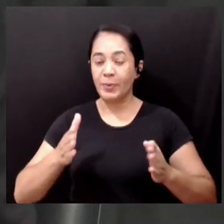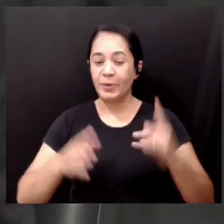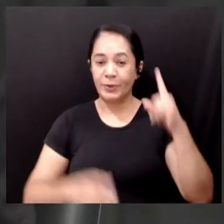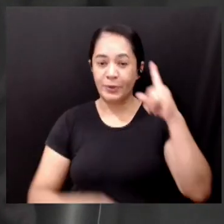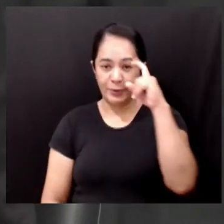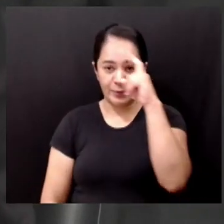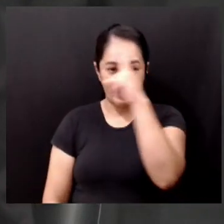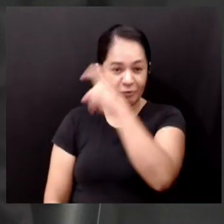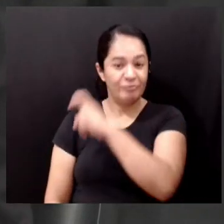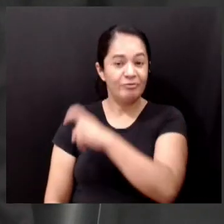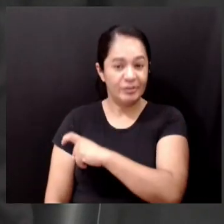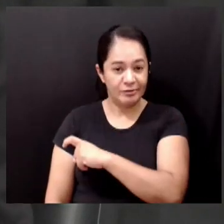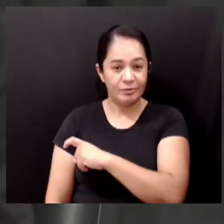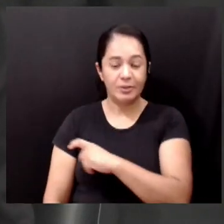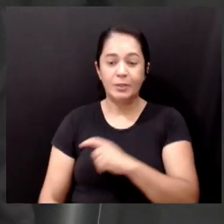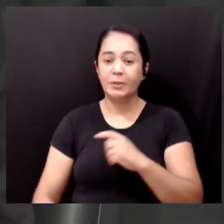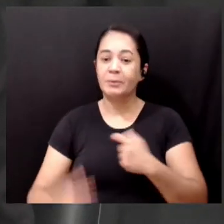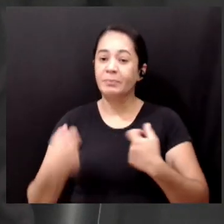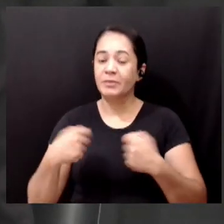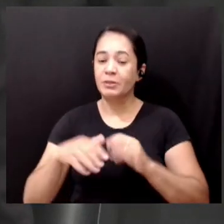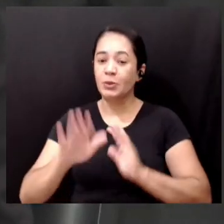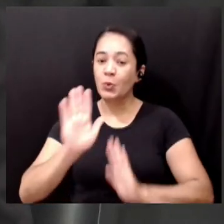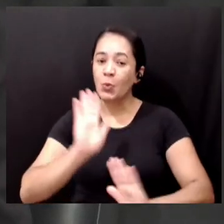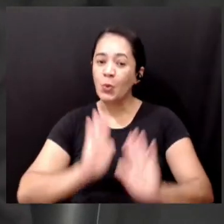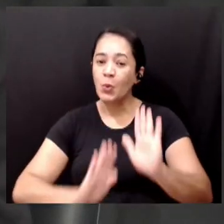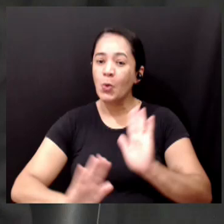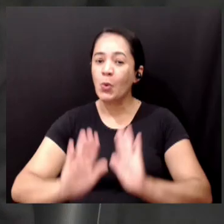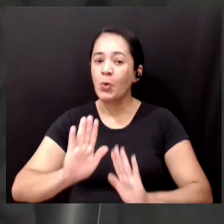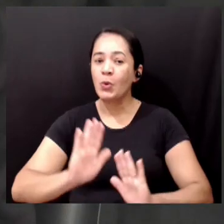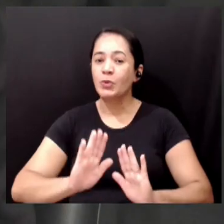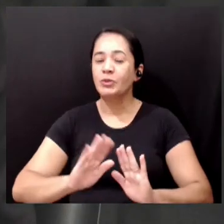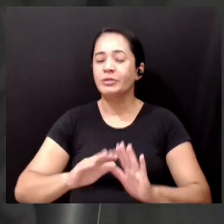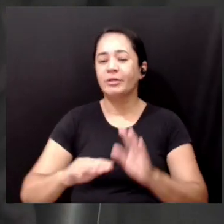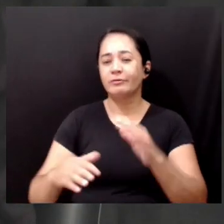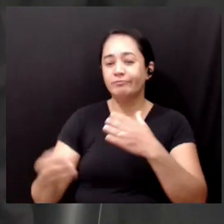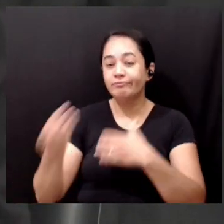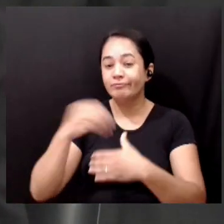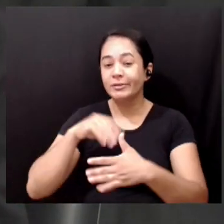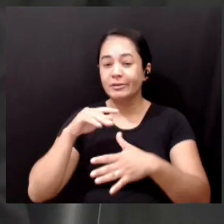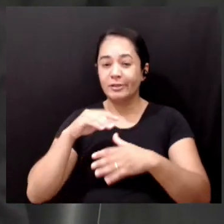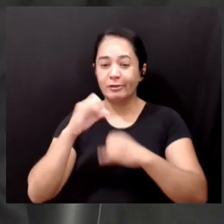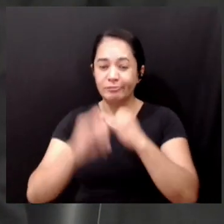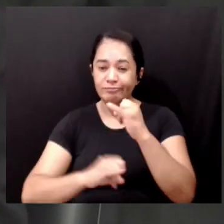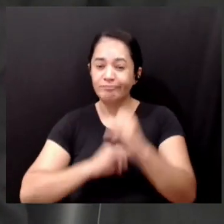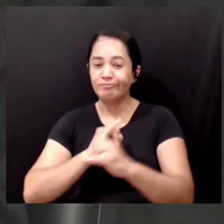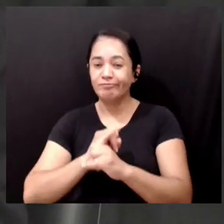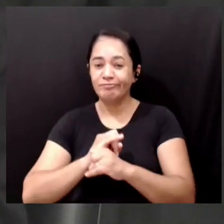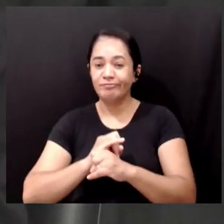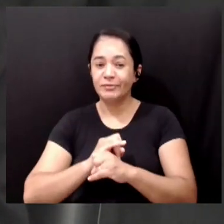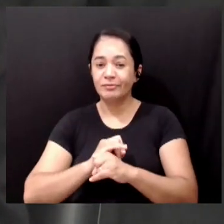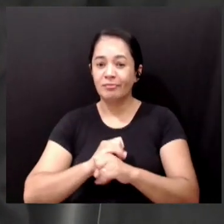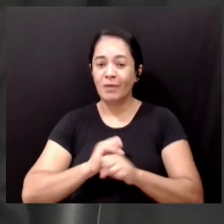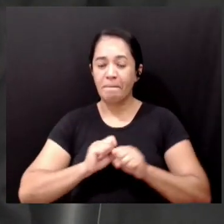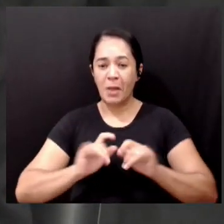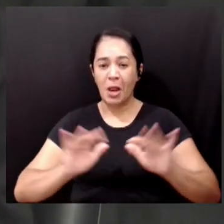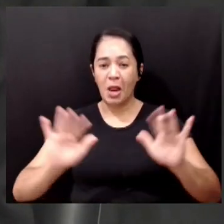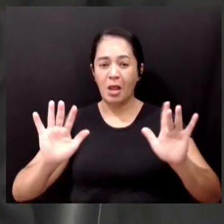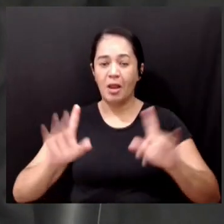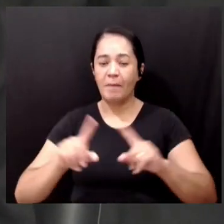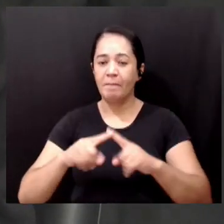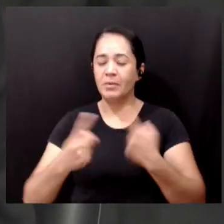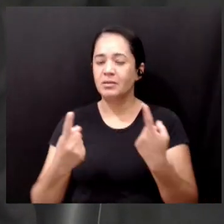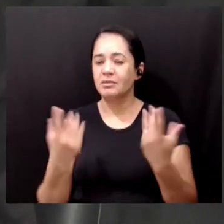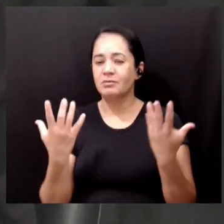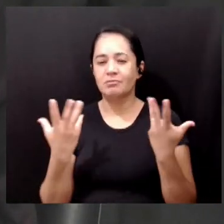tomar cuidado com o que eles veem na internet. Hoje está muito avançado as coisas. Mas é algo maravilhoso, é